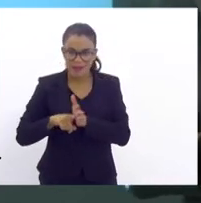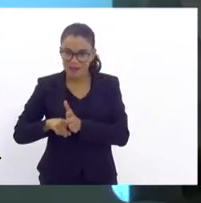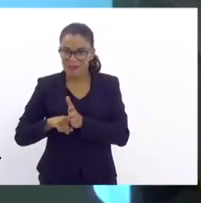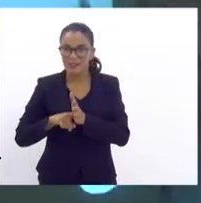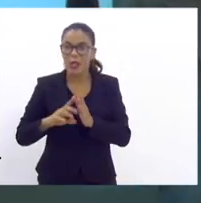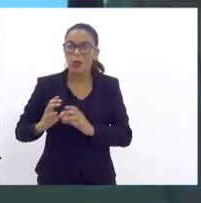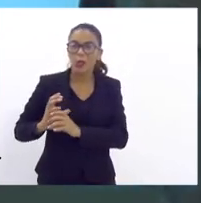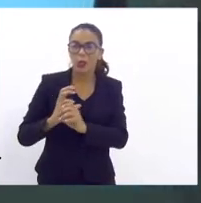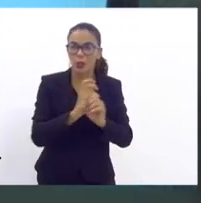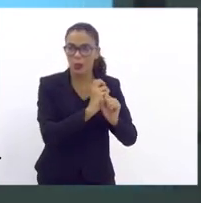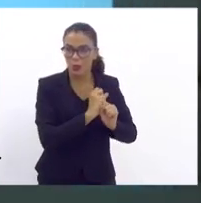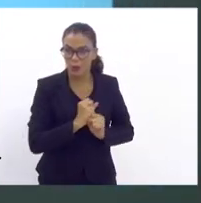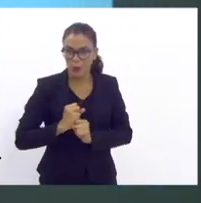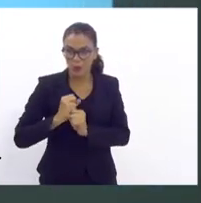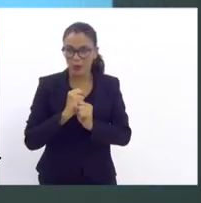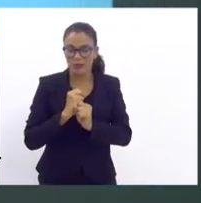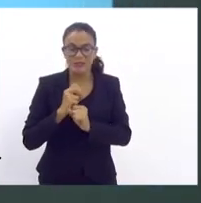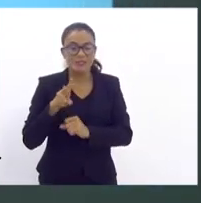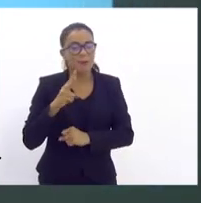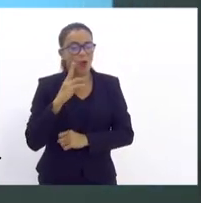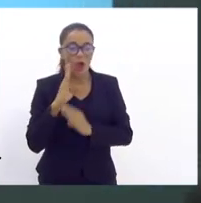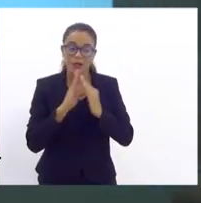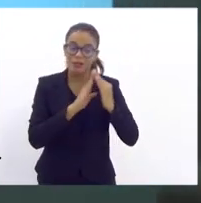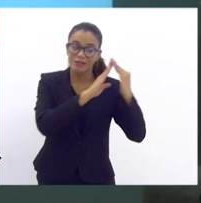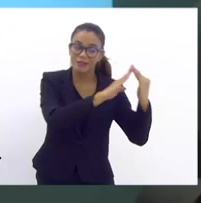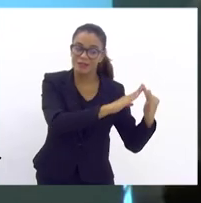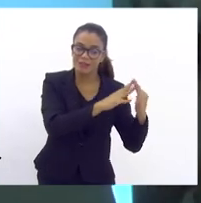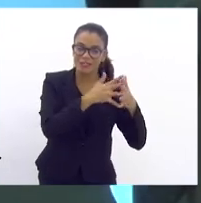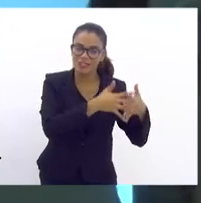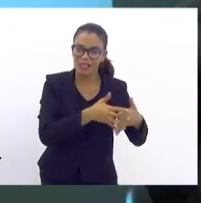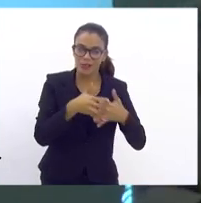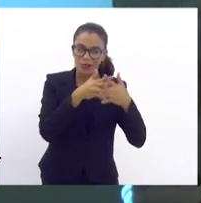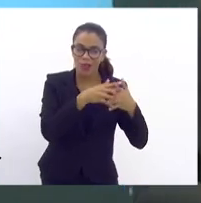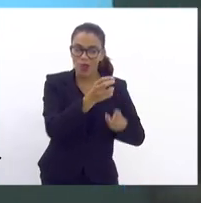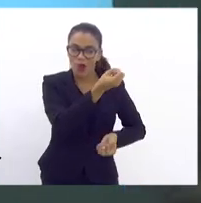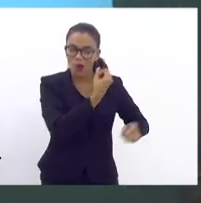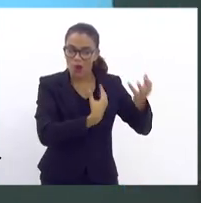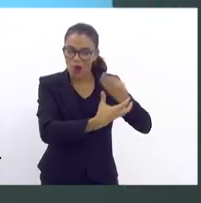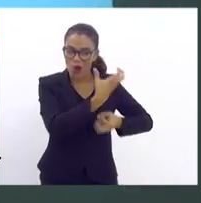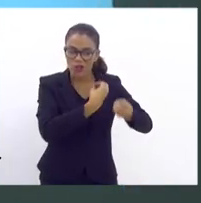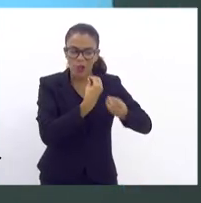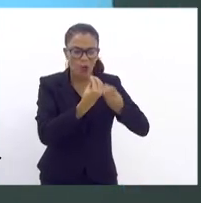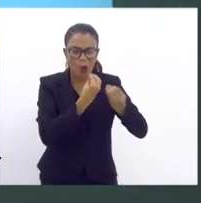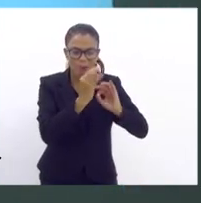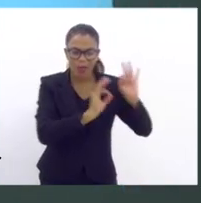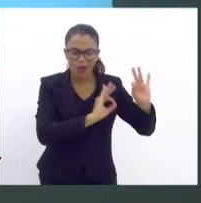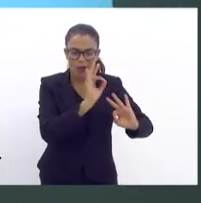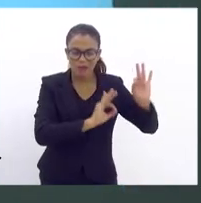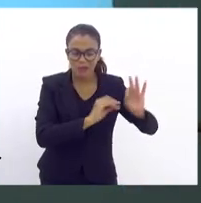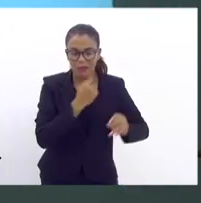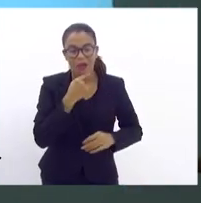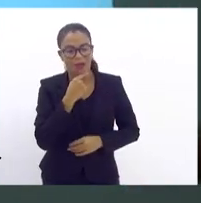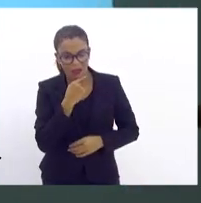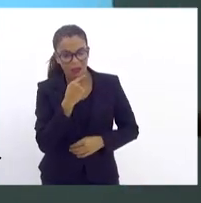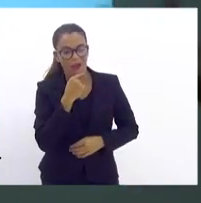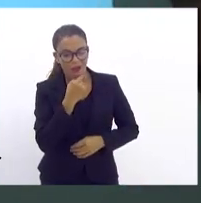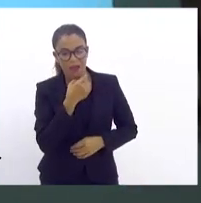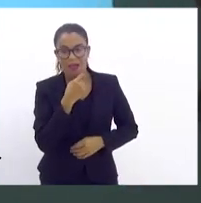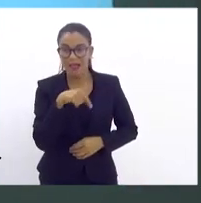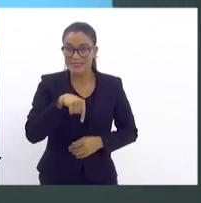essa número de prevalências nós ficamos sempre olhando pro vizinho para o vizinho contar como que eles estão arrumando a casa então no nosso país